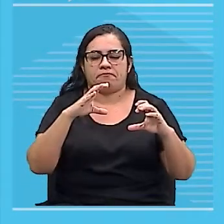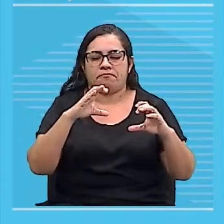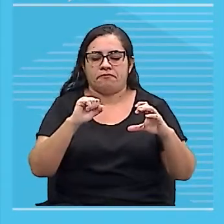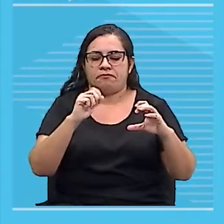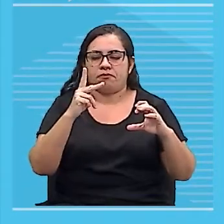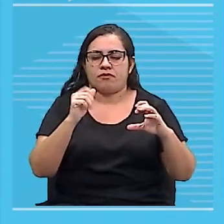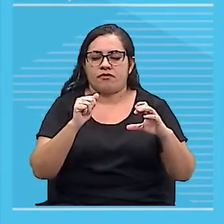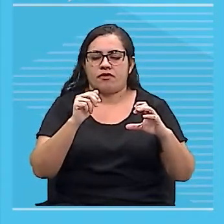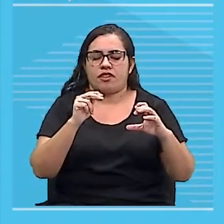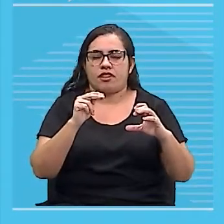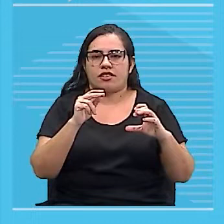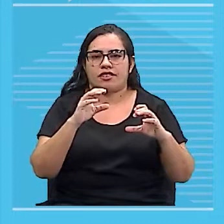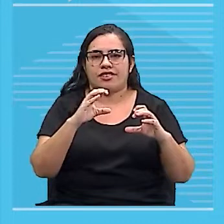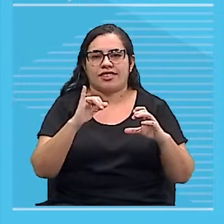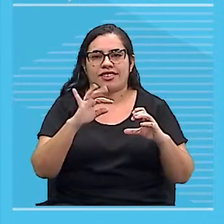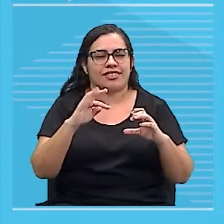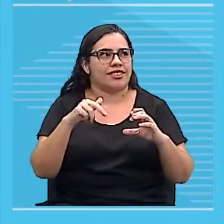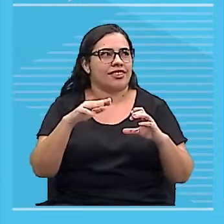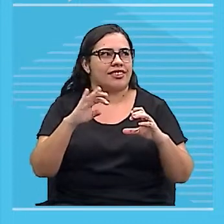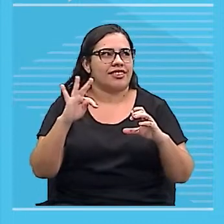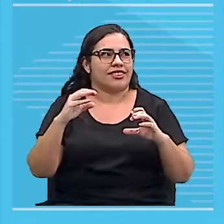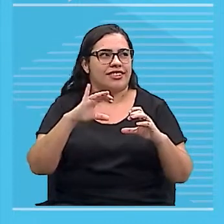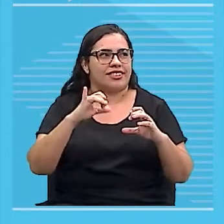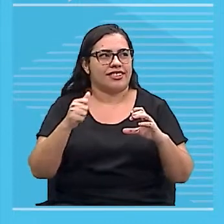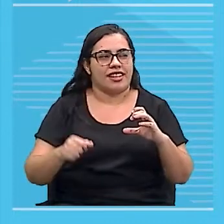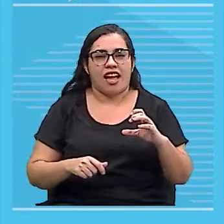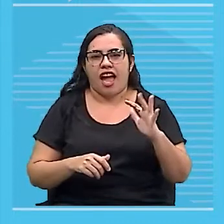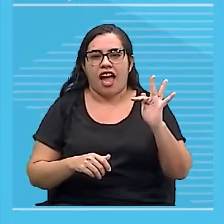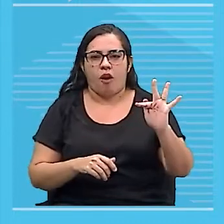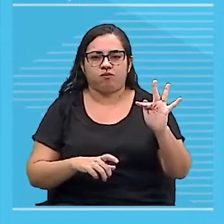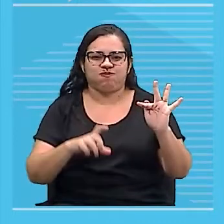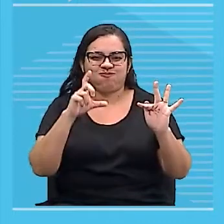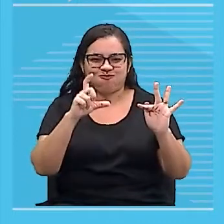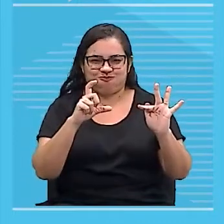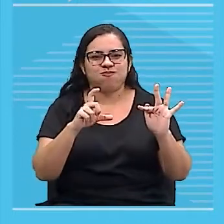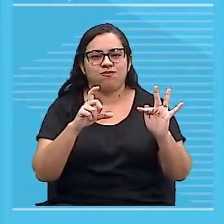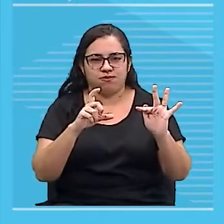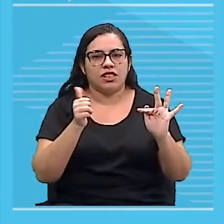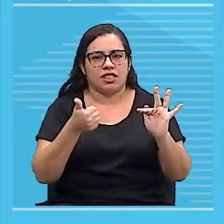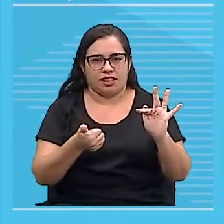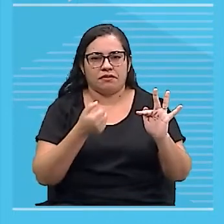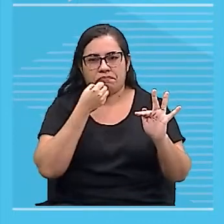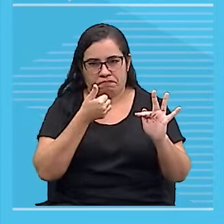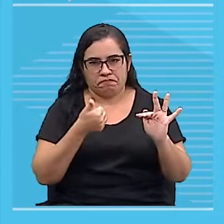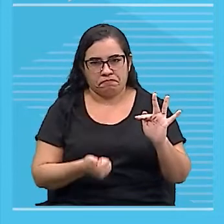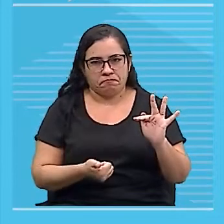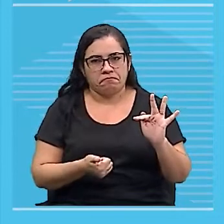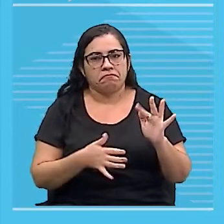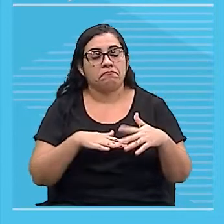medi-la em farad, letra F maiúscula. Tá bom? Então,